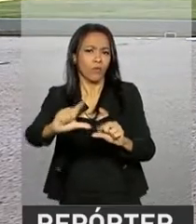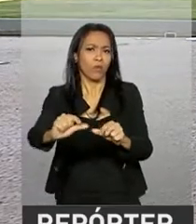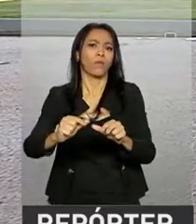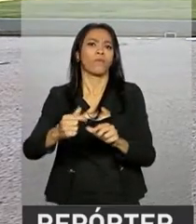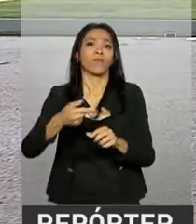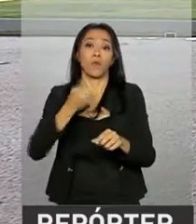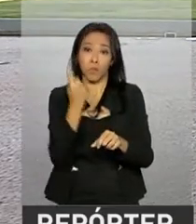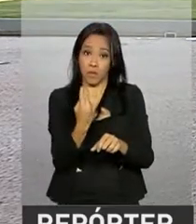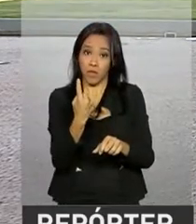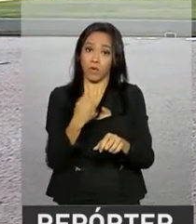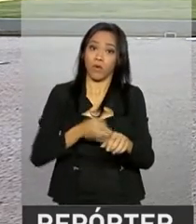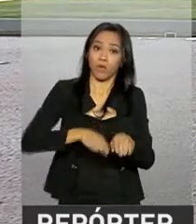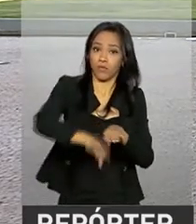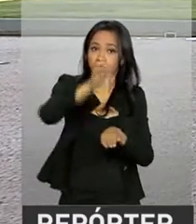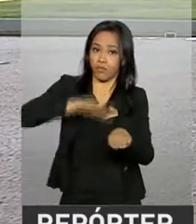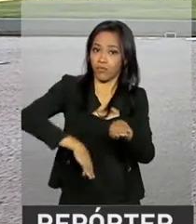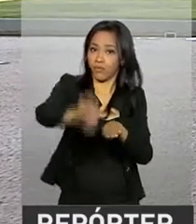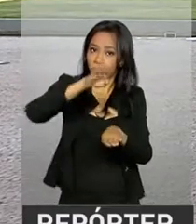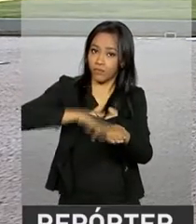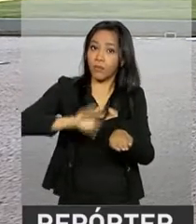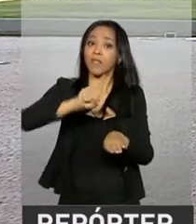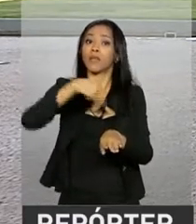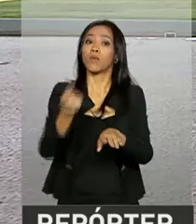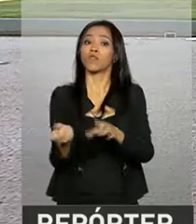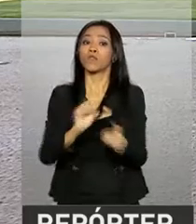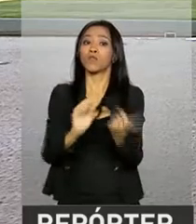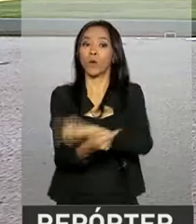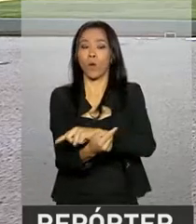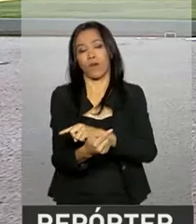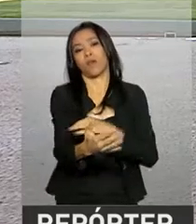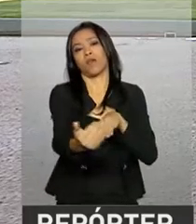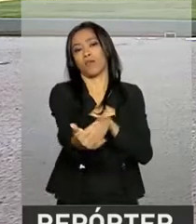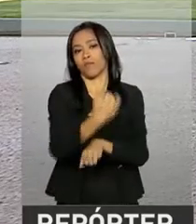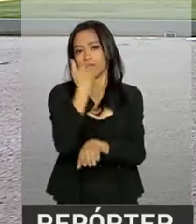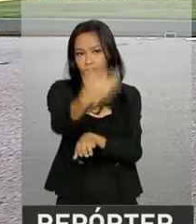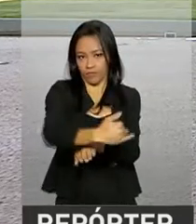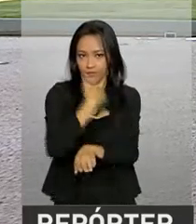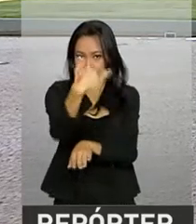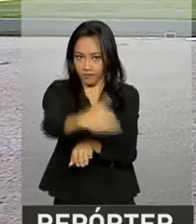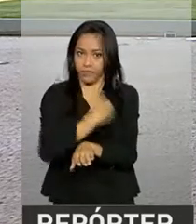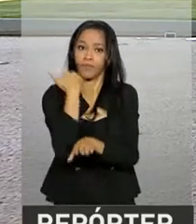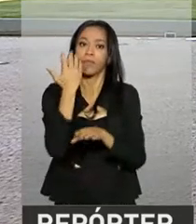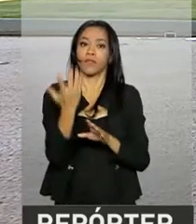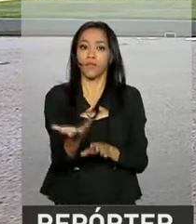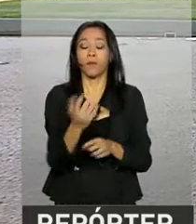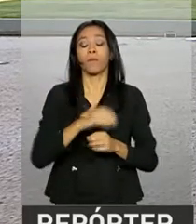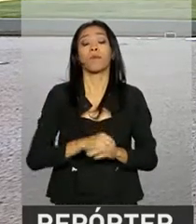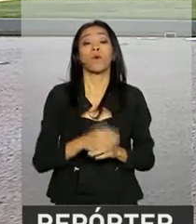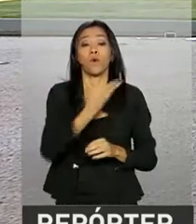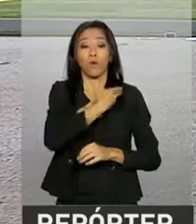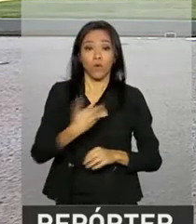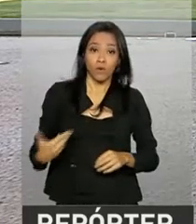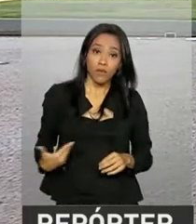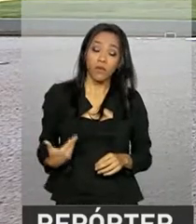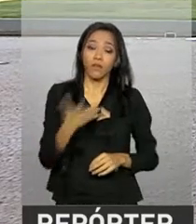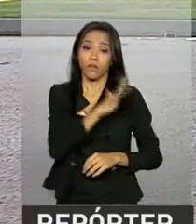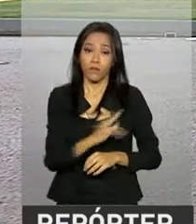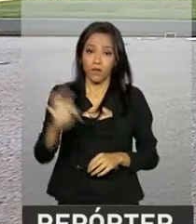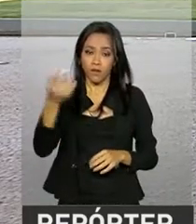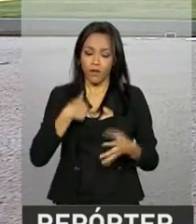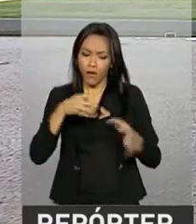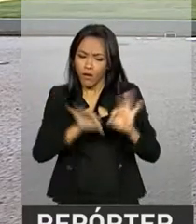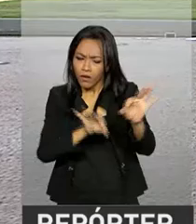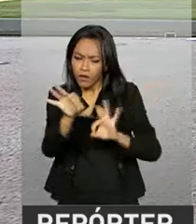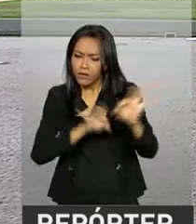em um sentido, depois em outro. Nesse período, viu, Renato, o governo federal veio atuando aí de forma a minimizar